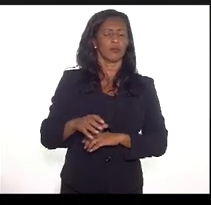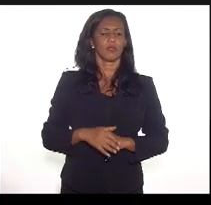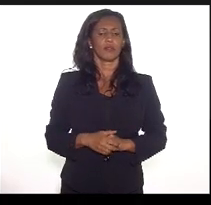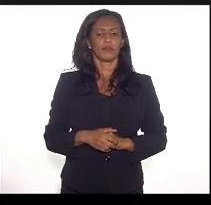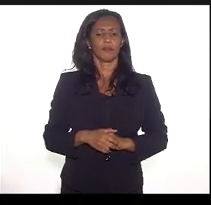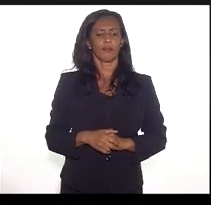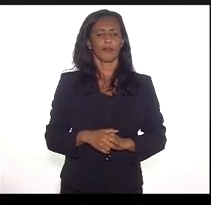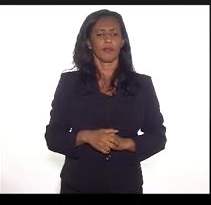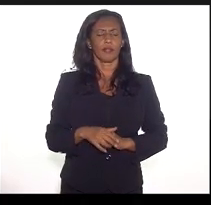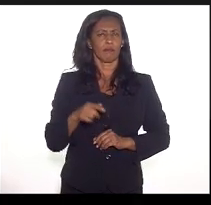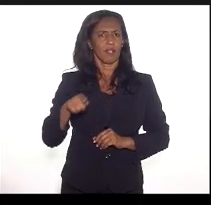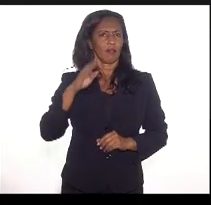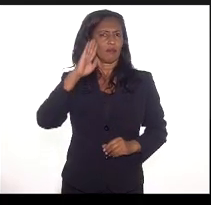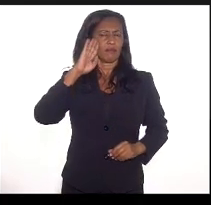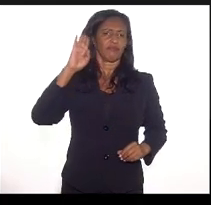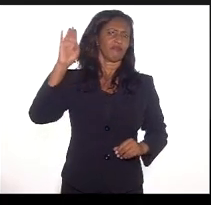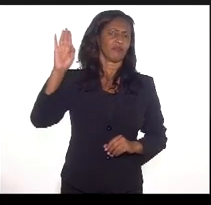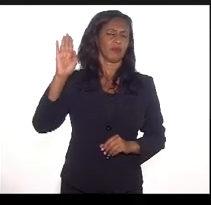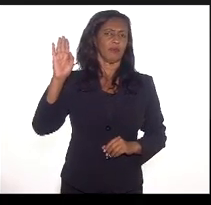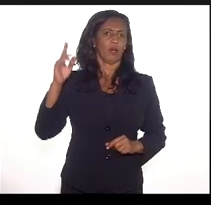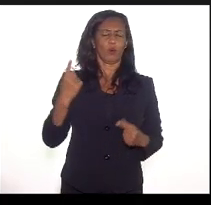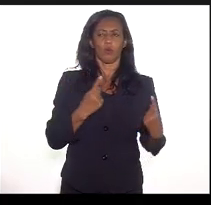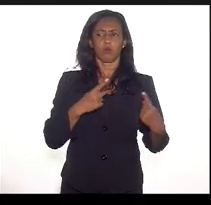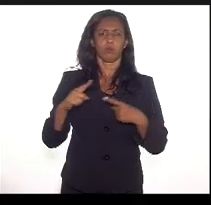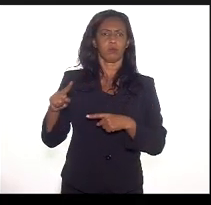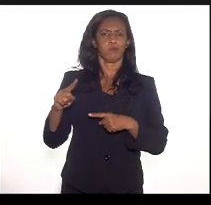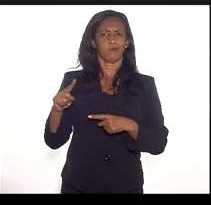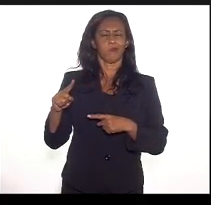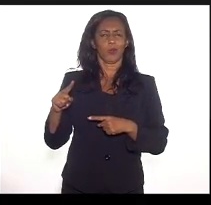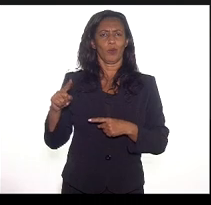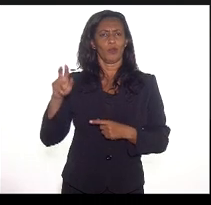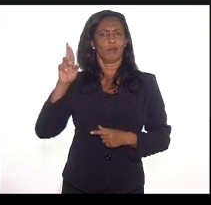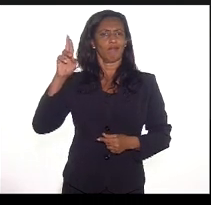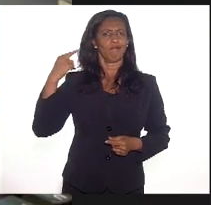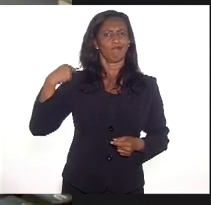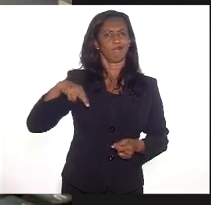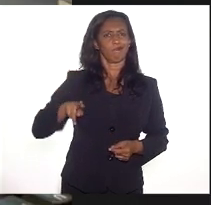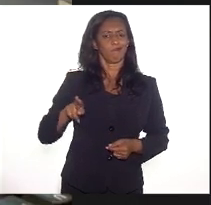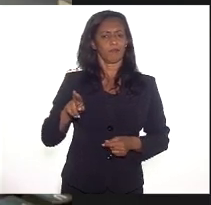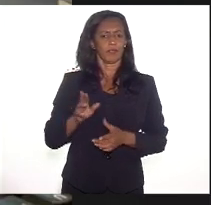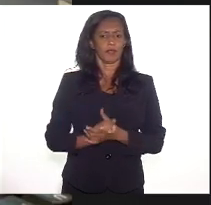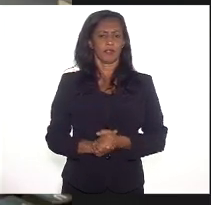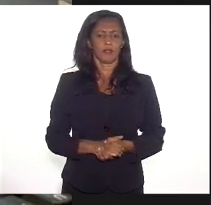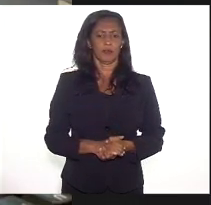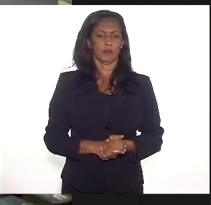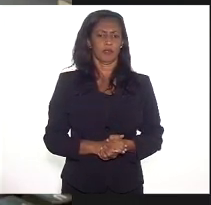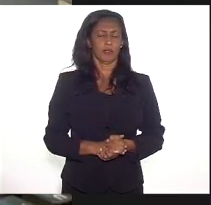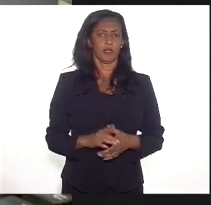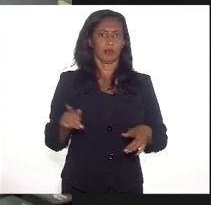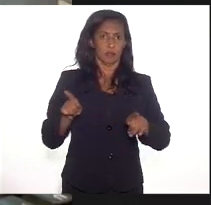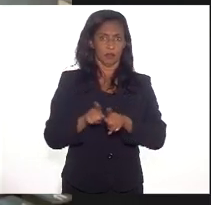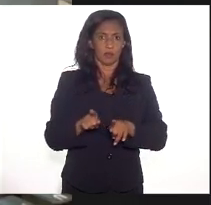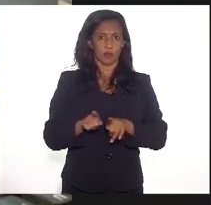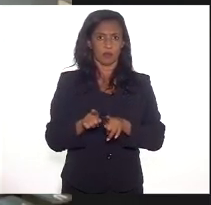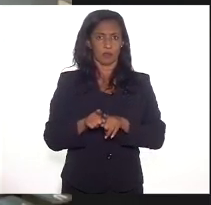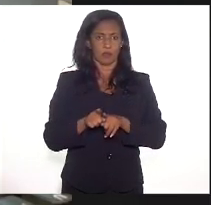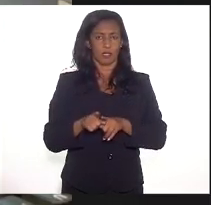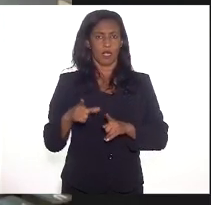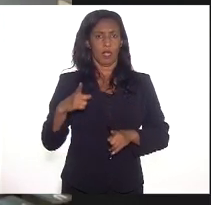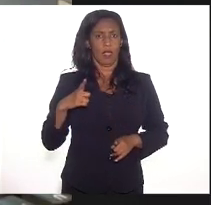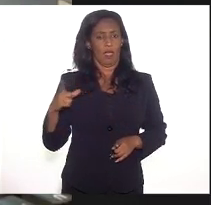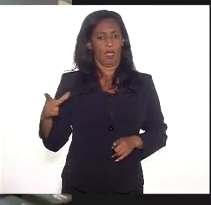um ente fundamental no combate às intolerâncias religiosas, inclusive sendo um